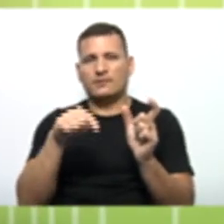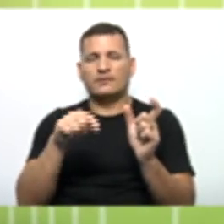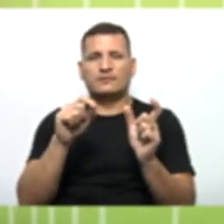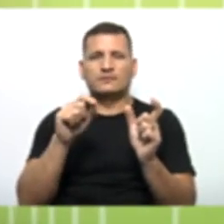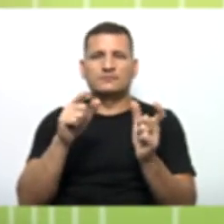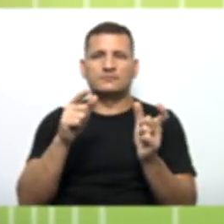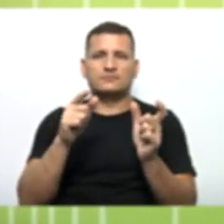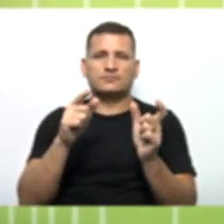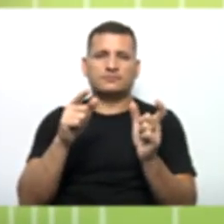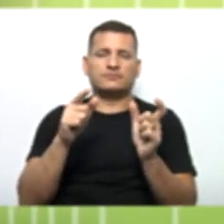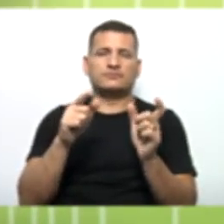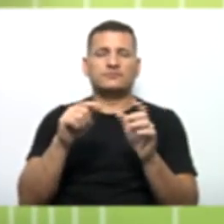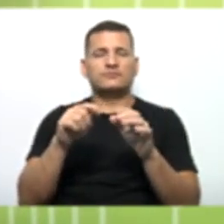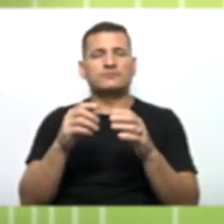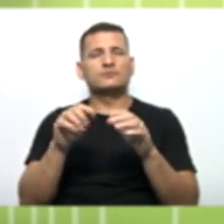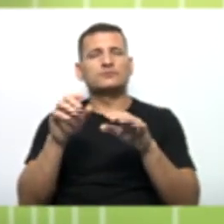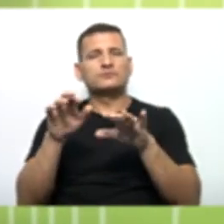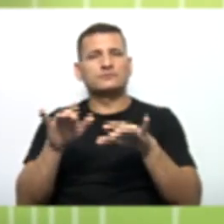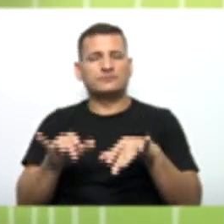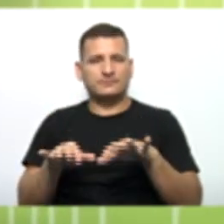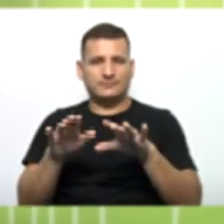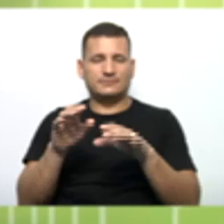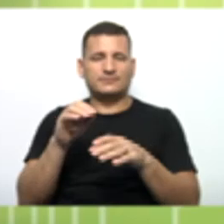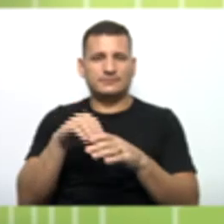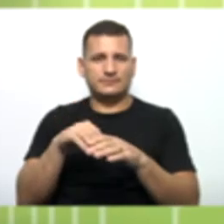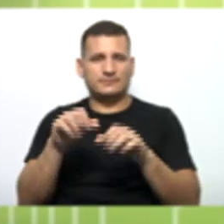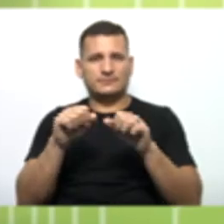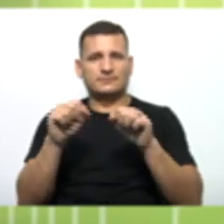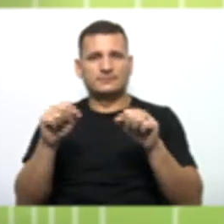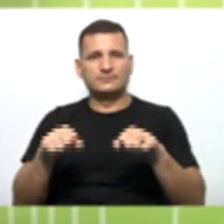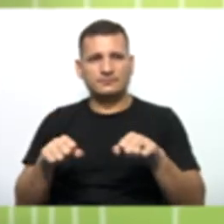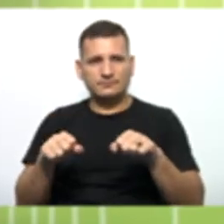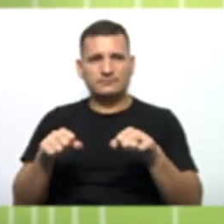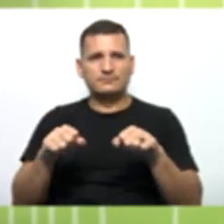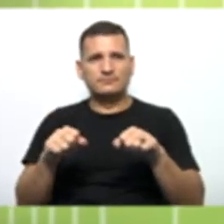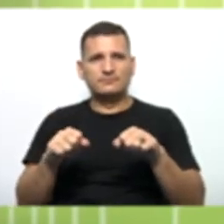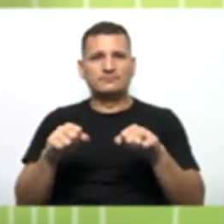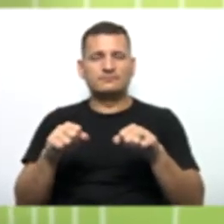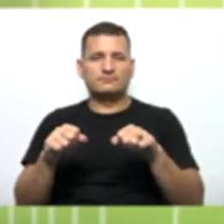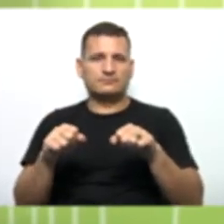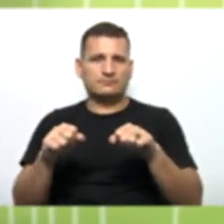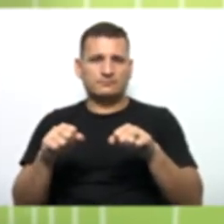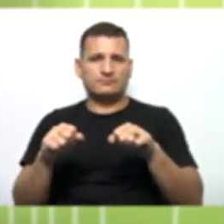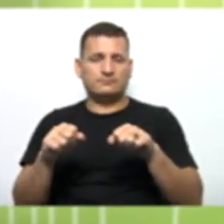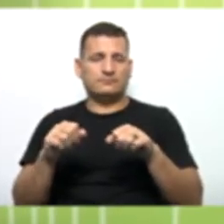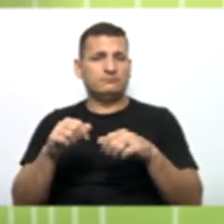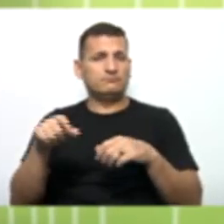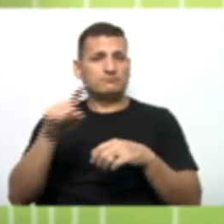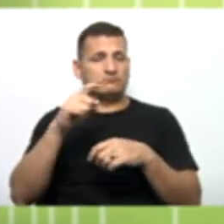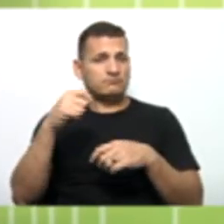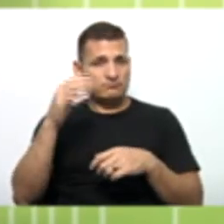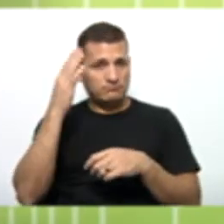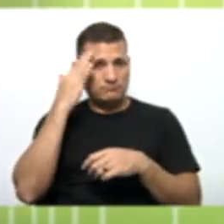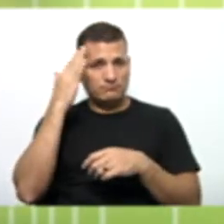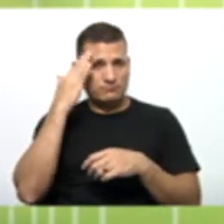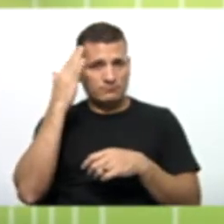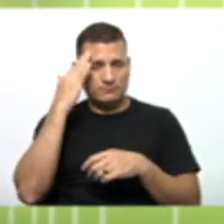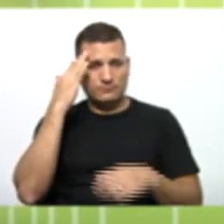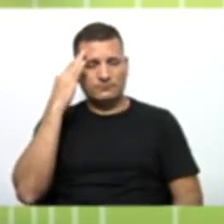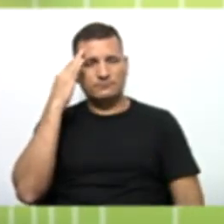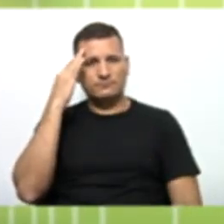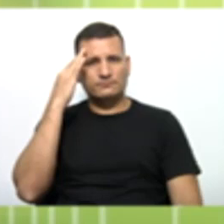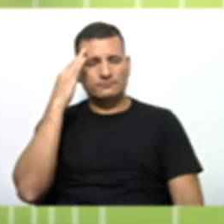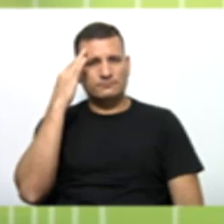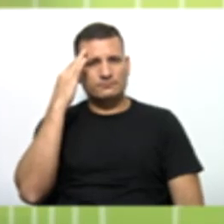estar relacionada a outra funcionalidade, certo? E isso vocês têm que estar cientes, para quê? Para